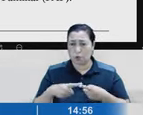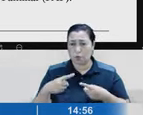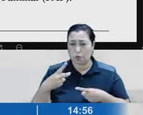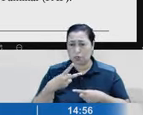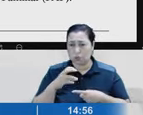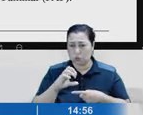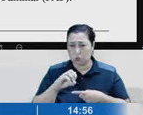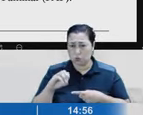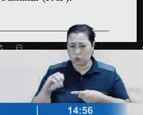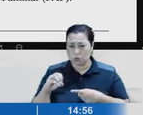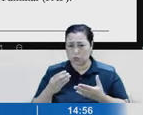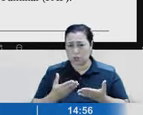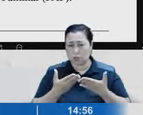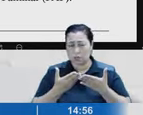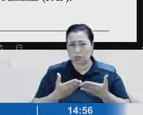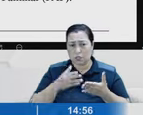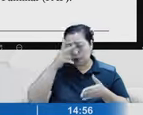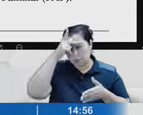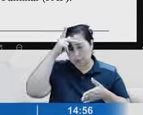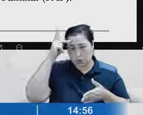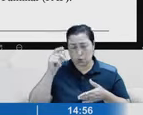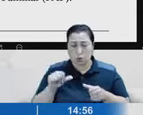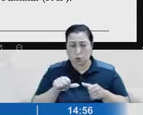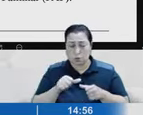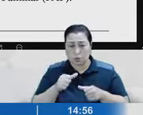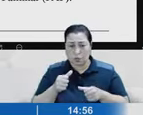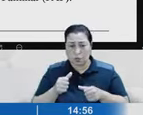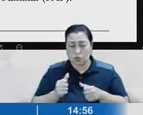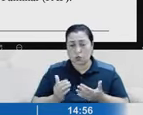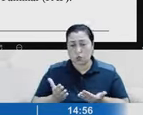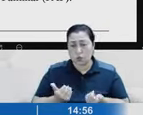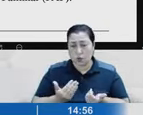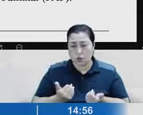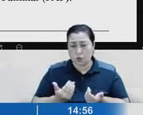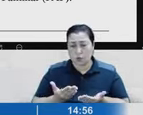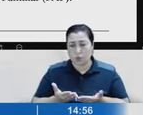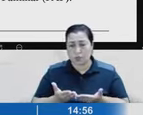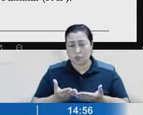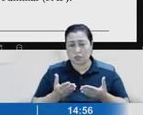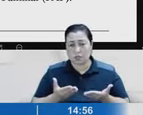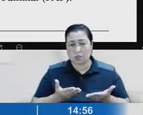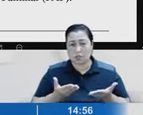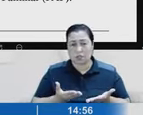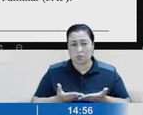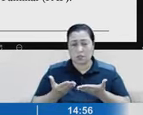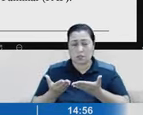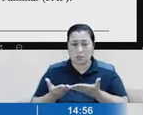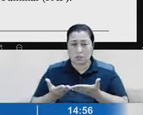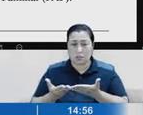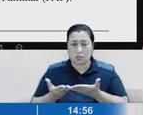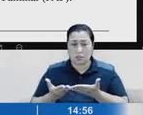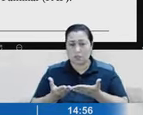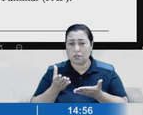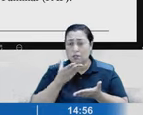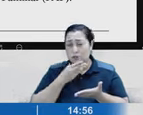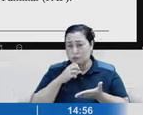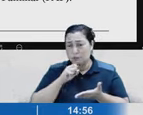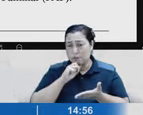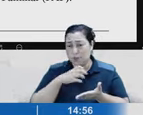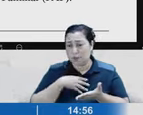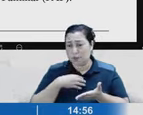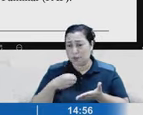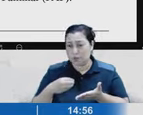intestino, então, acomete pessoas mais jovens, né? E ele realmente é uma transmissão de pai para filho. Tá?